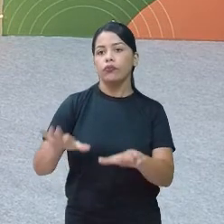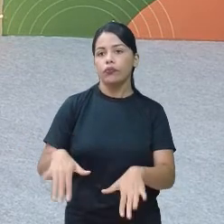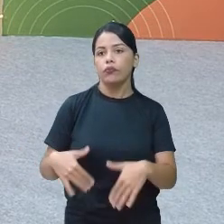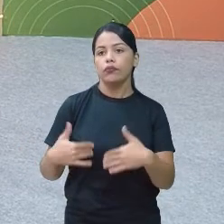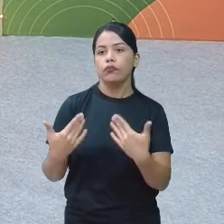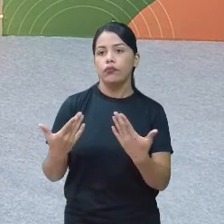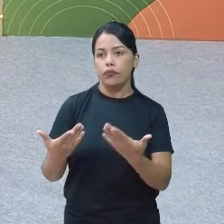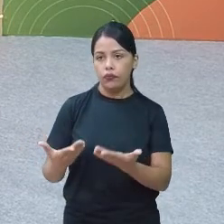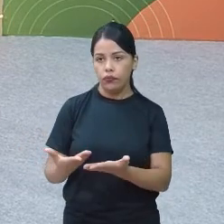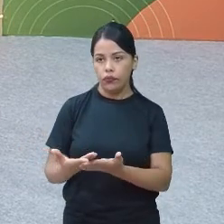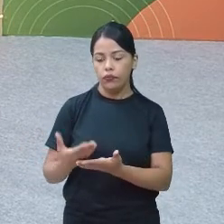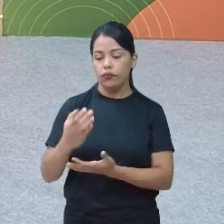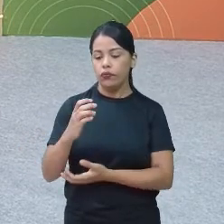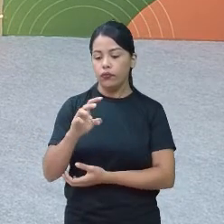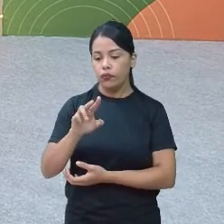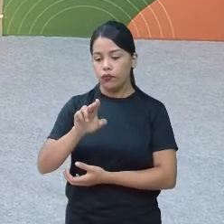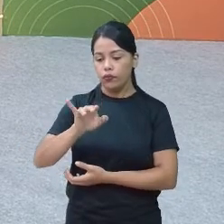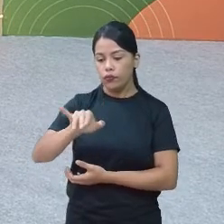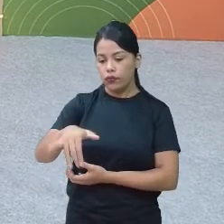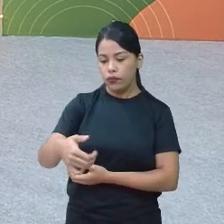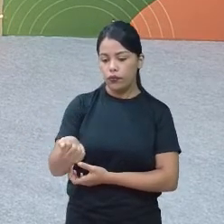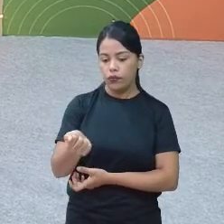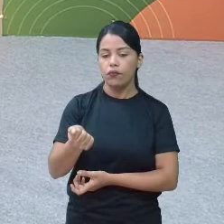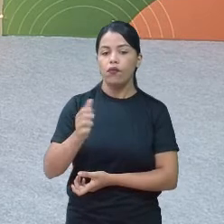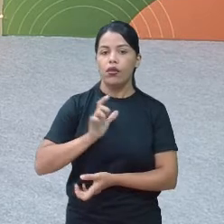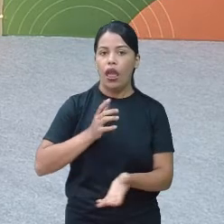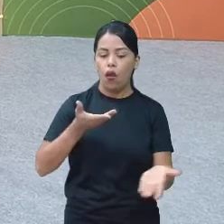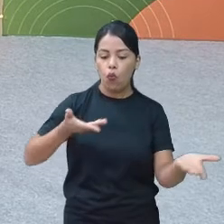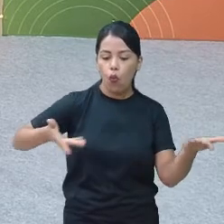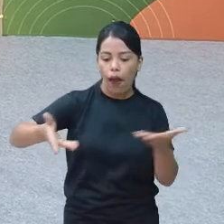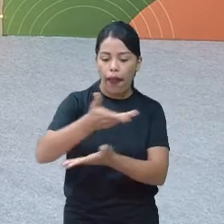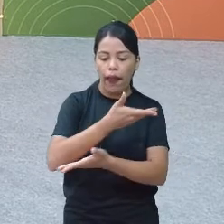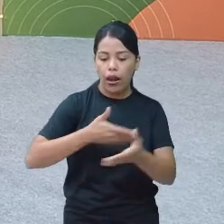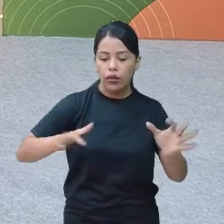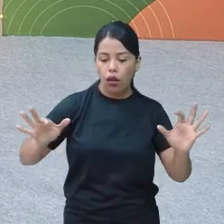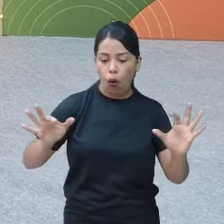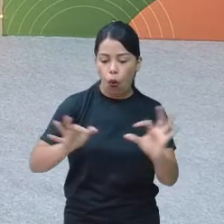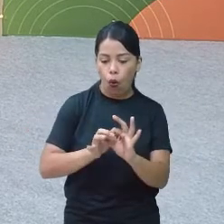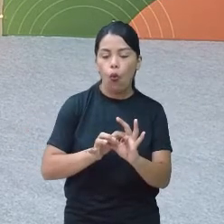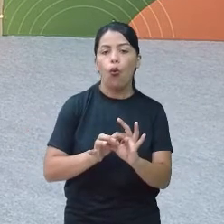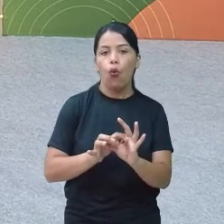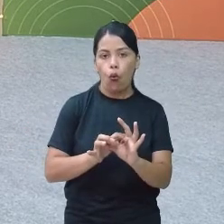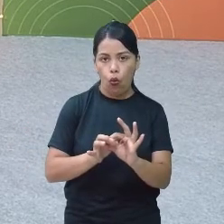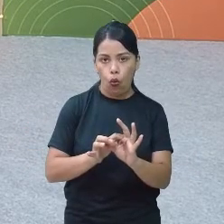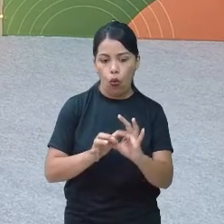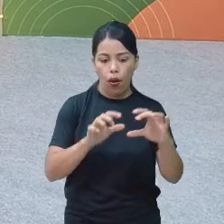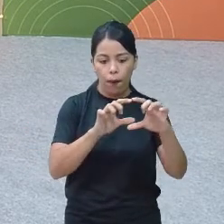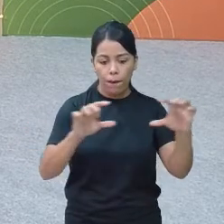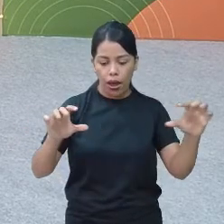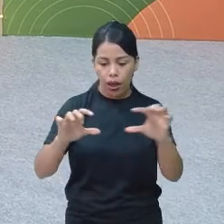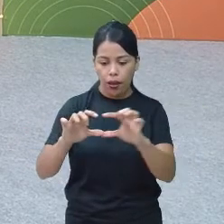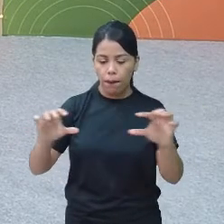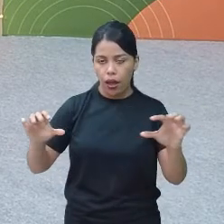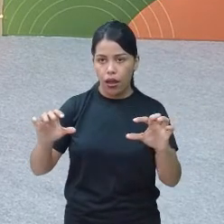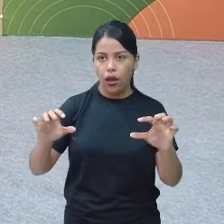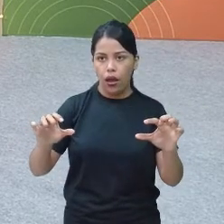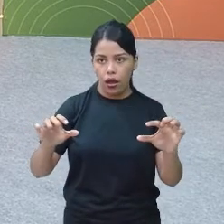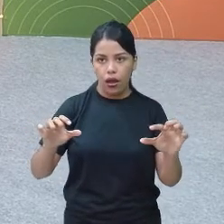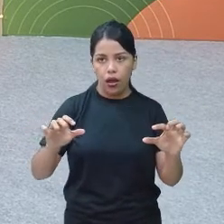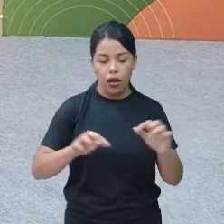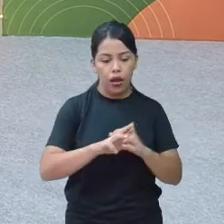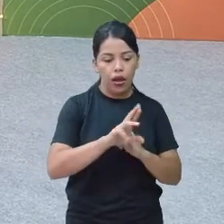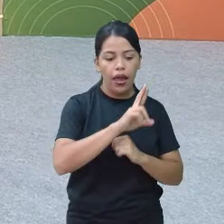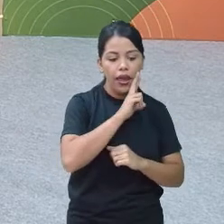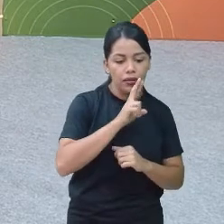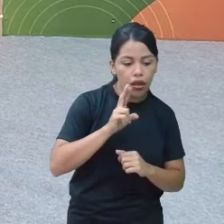ao restaurante. Então o cujo, ele estabelece essa relação de posse entre os dois termos que são interligados.